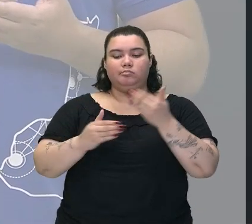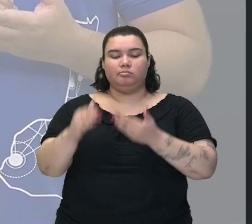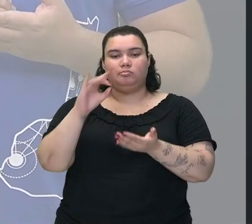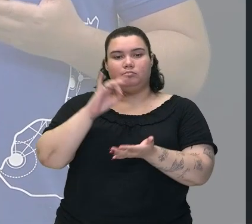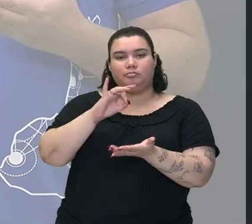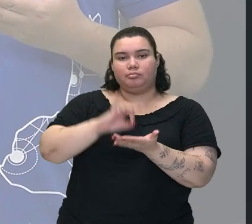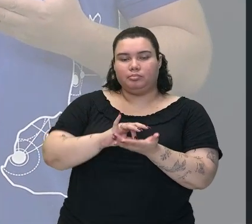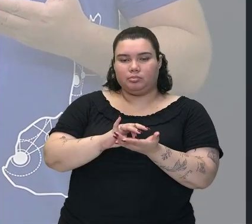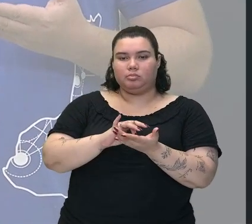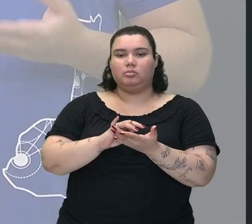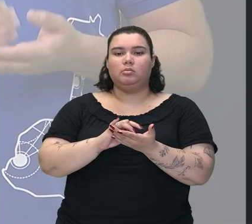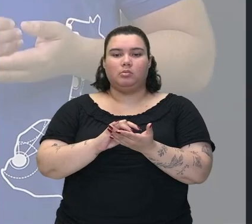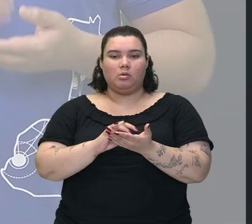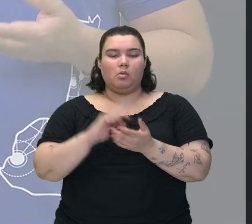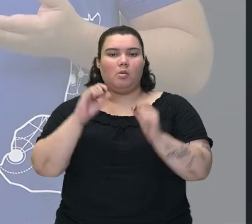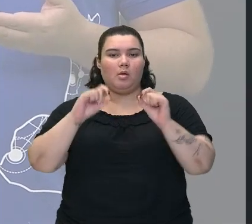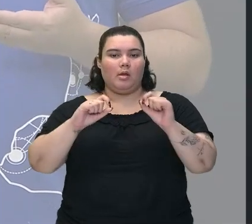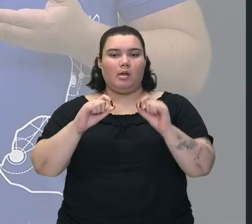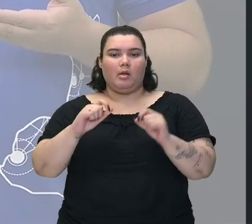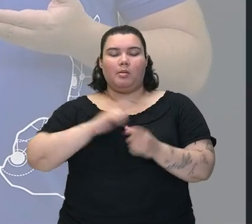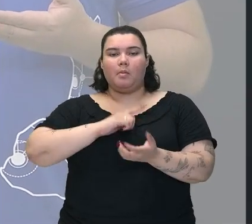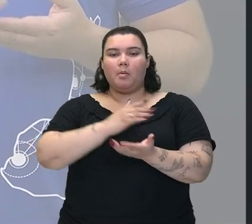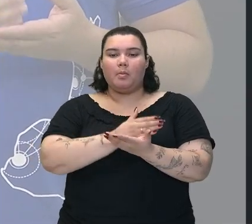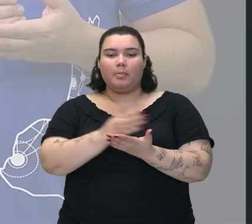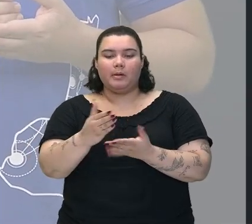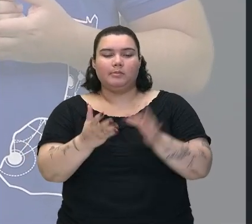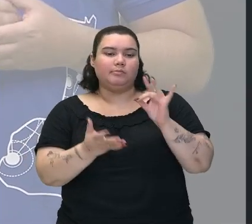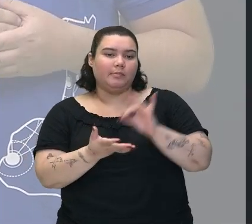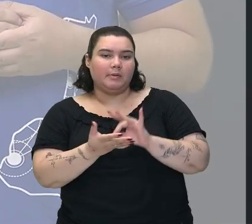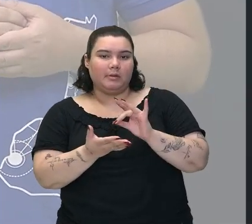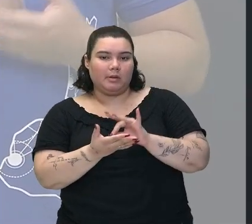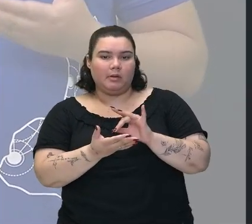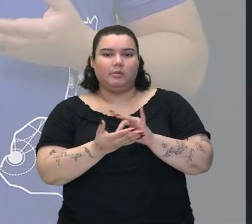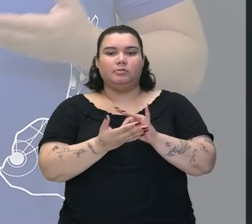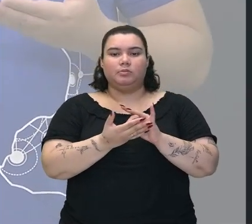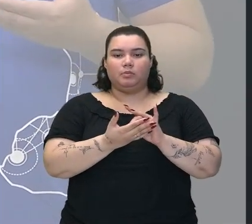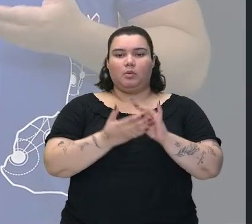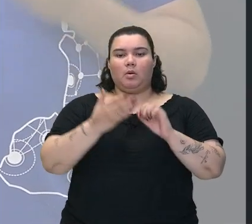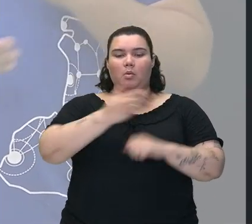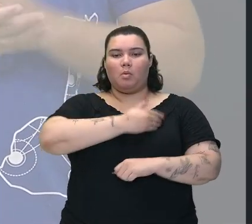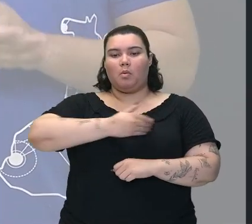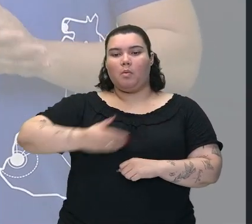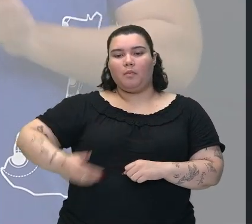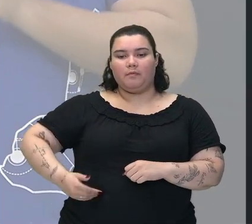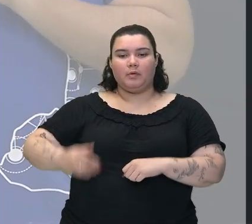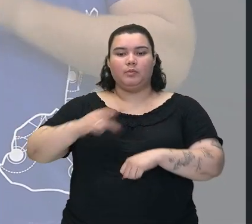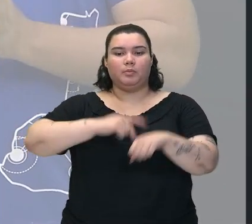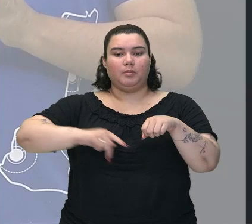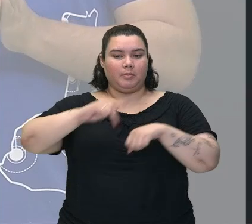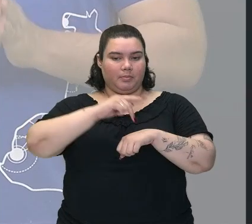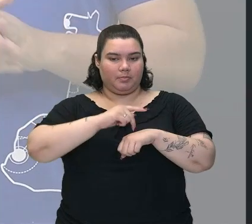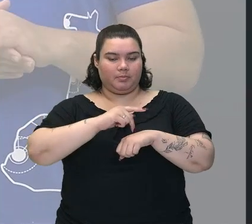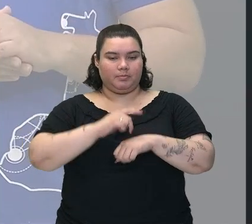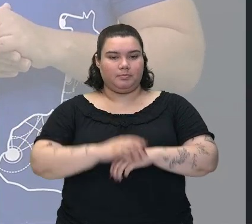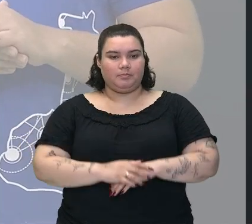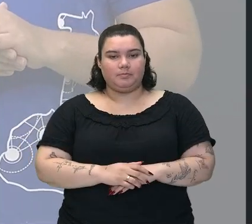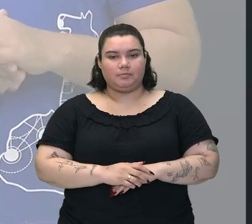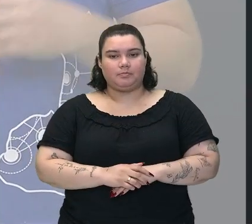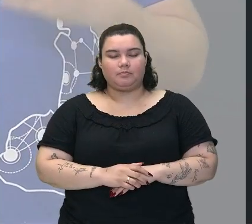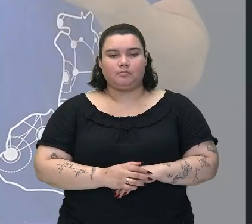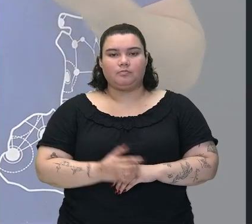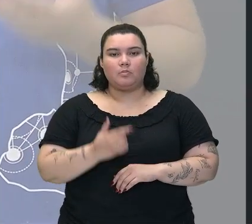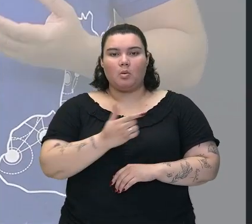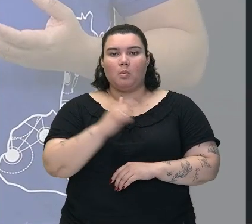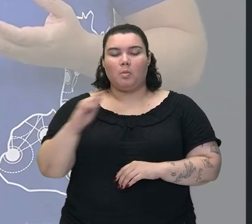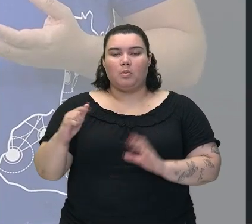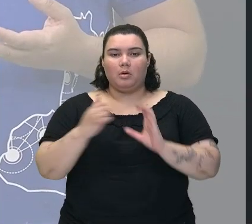consolida, ou seja, ela acaba ficando e, claro, se estabelecendo como governo do nosso país. Também outro fato importante